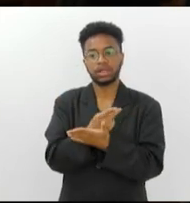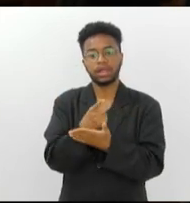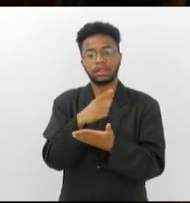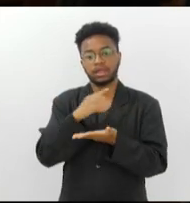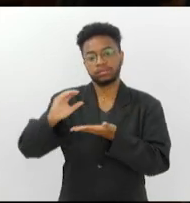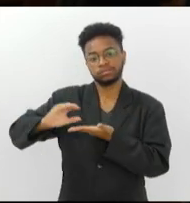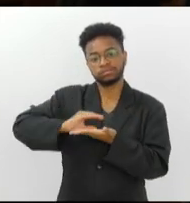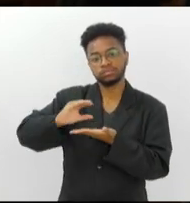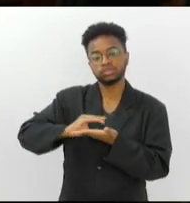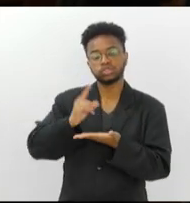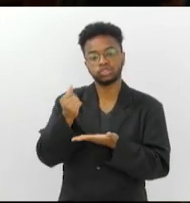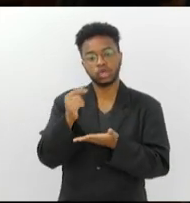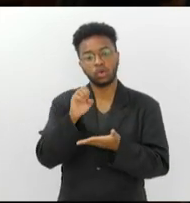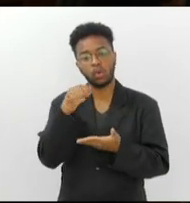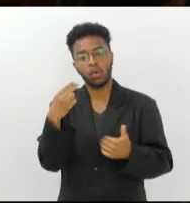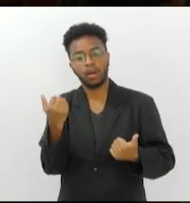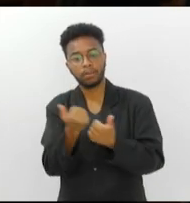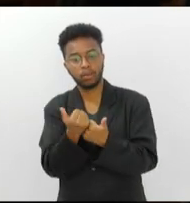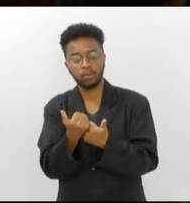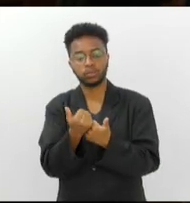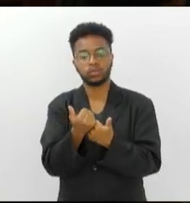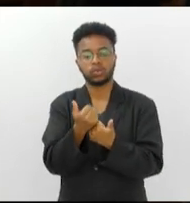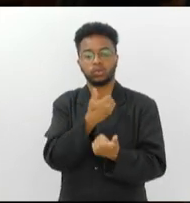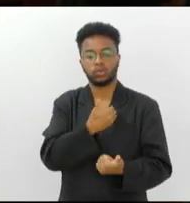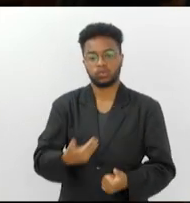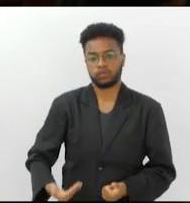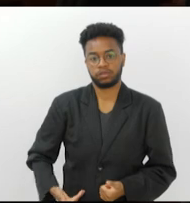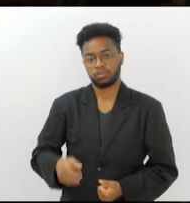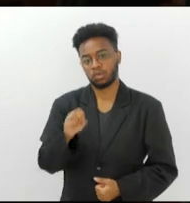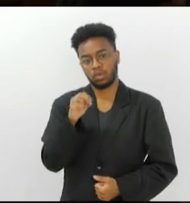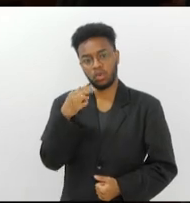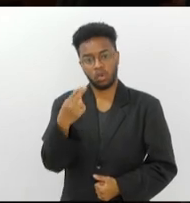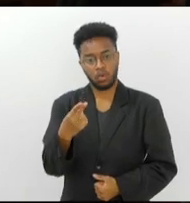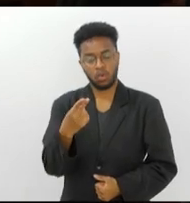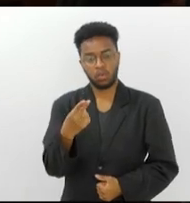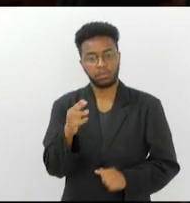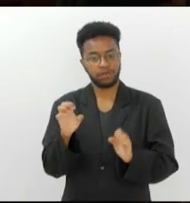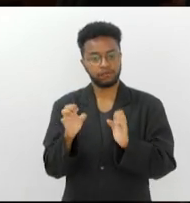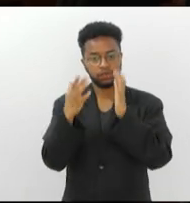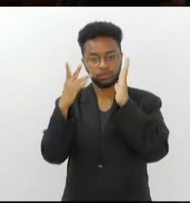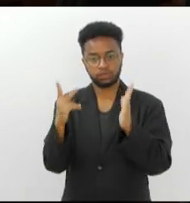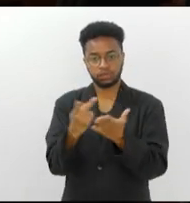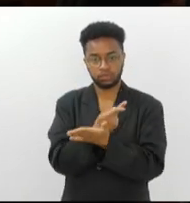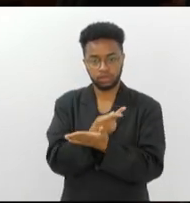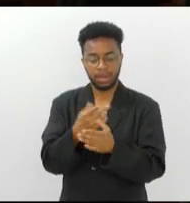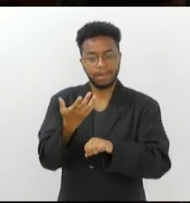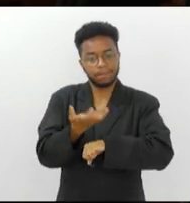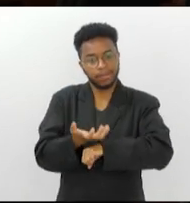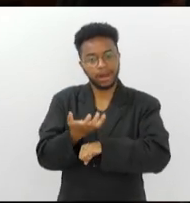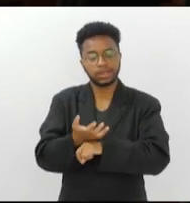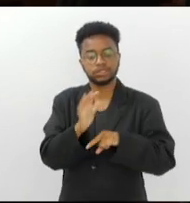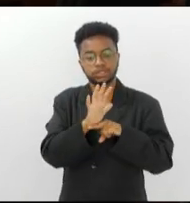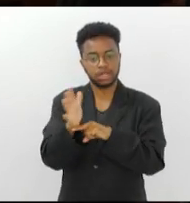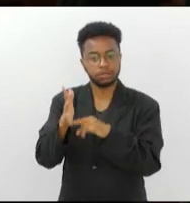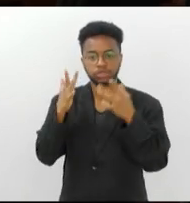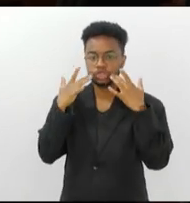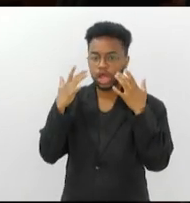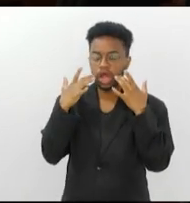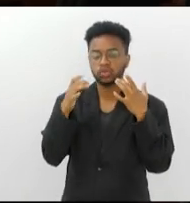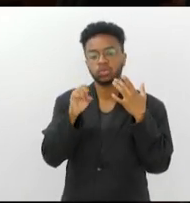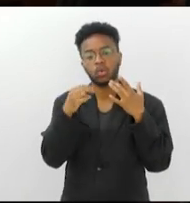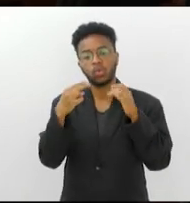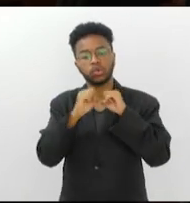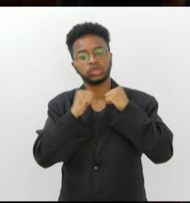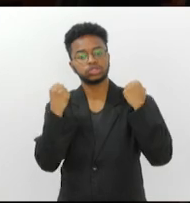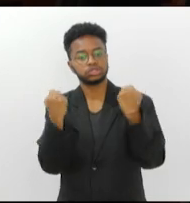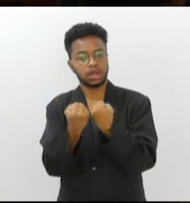recurso ou algum auxílio do poder público, sejam esses eventos realizados em praças, cinemas, teatros,